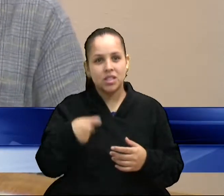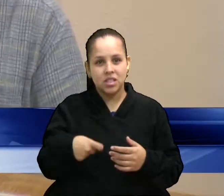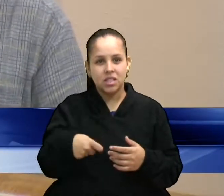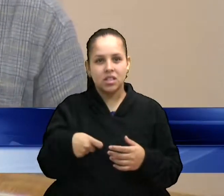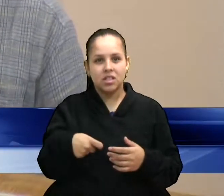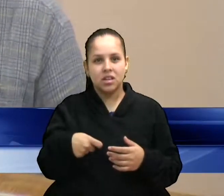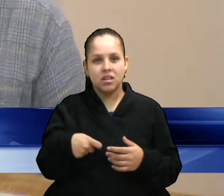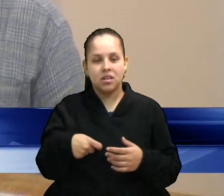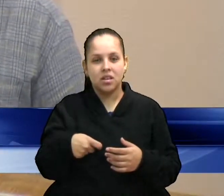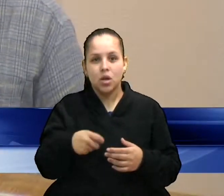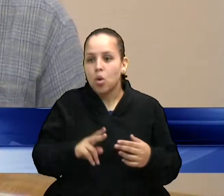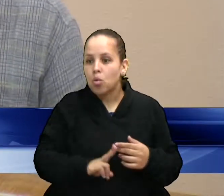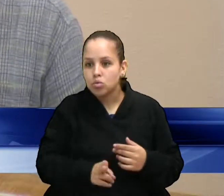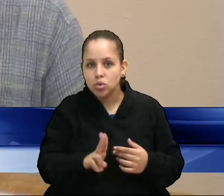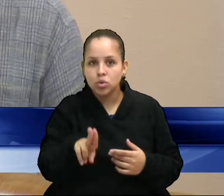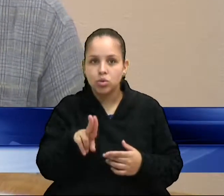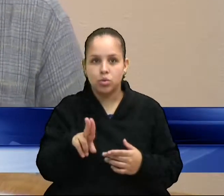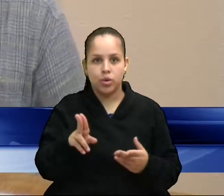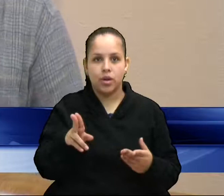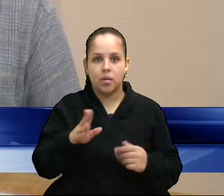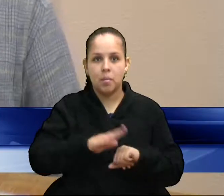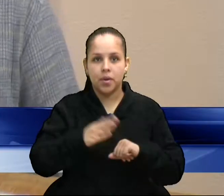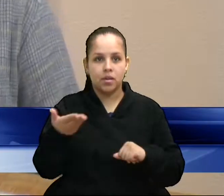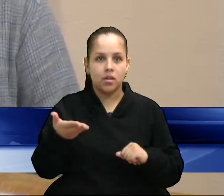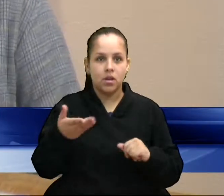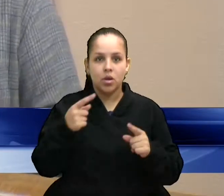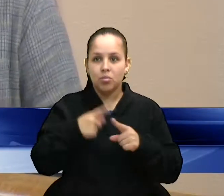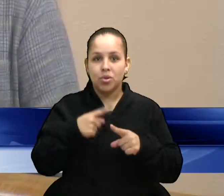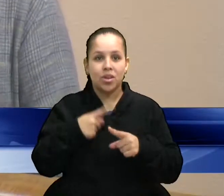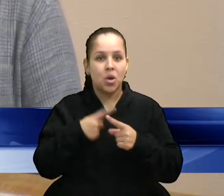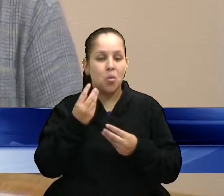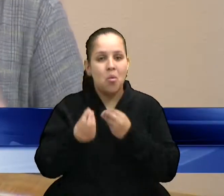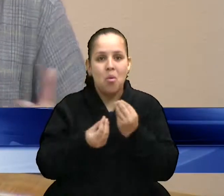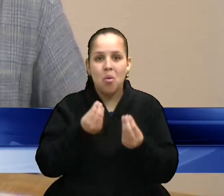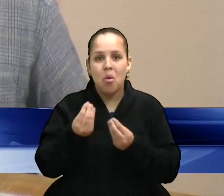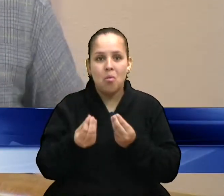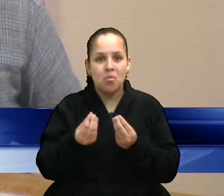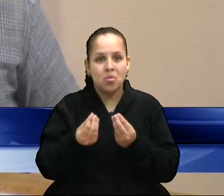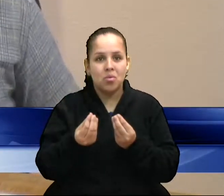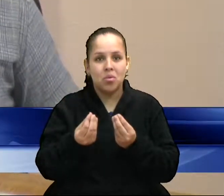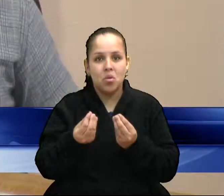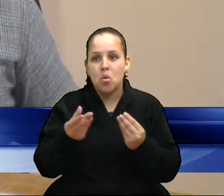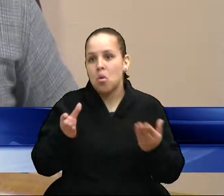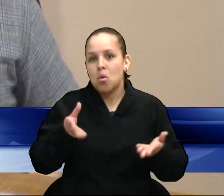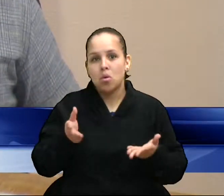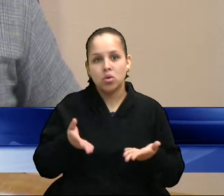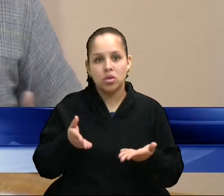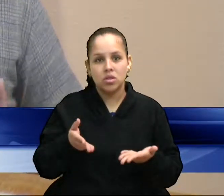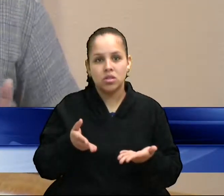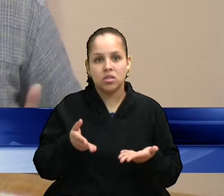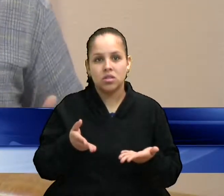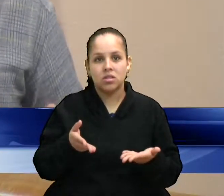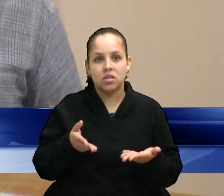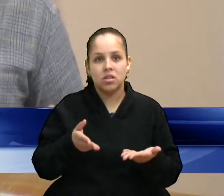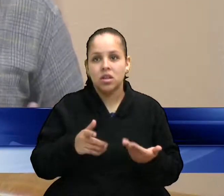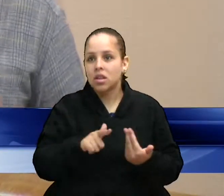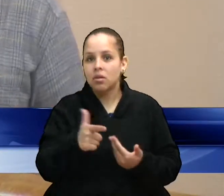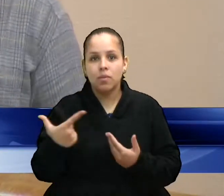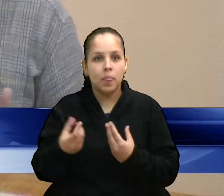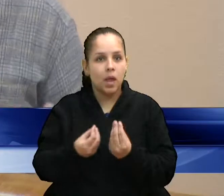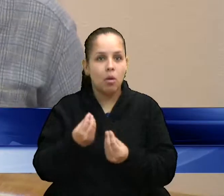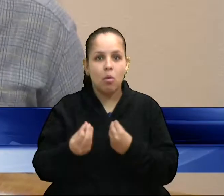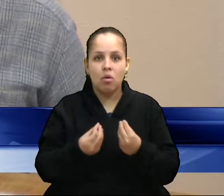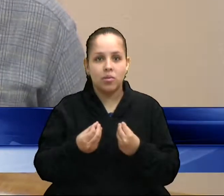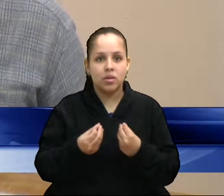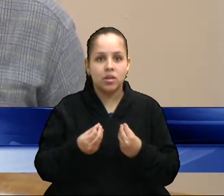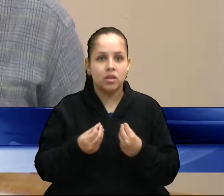em funcionamento, porque como está, ele está nem mais em caráter precário. Não atende à necessidade, deixou